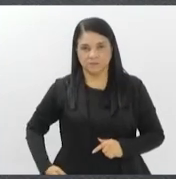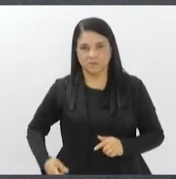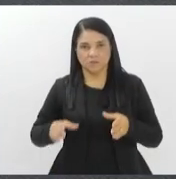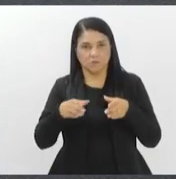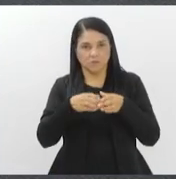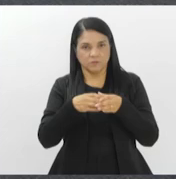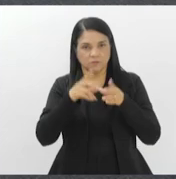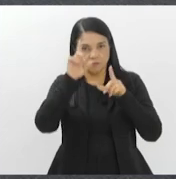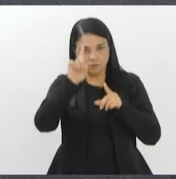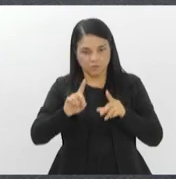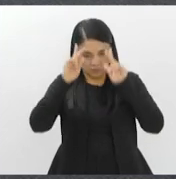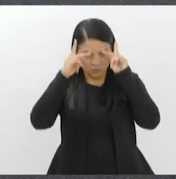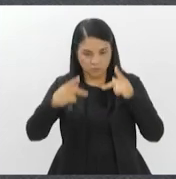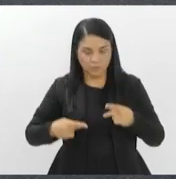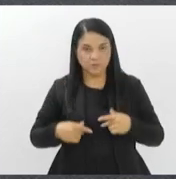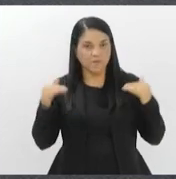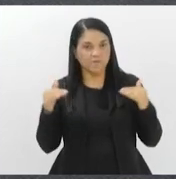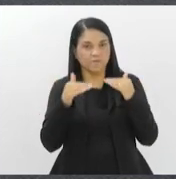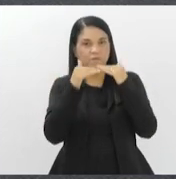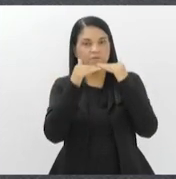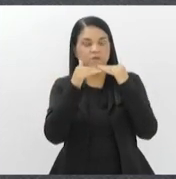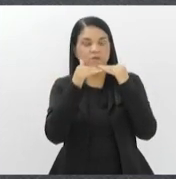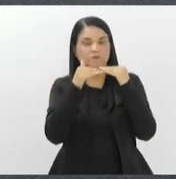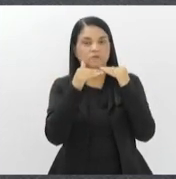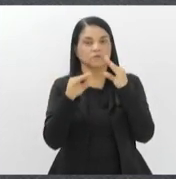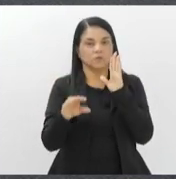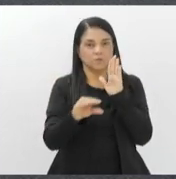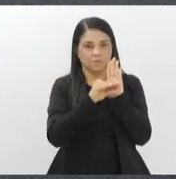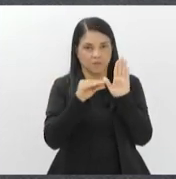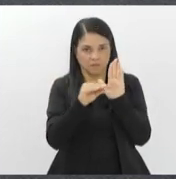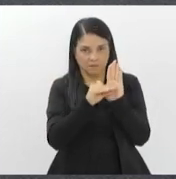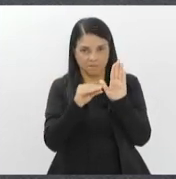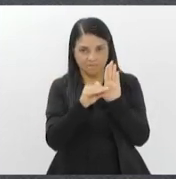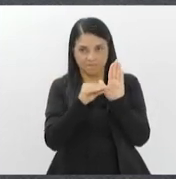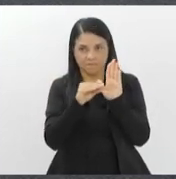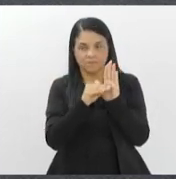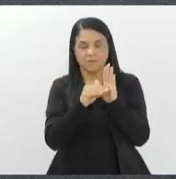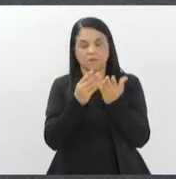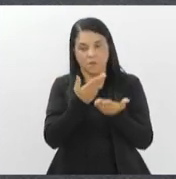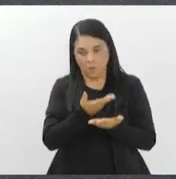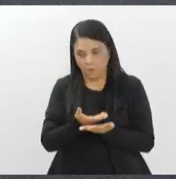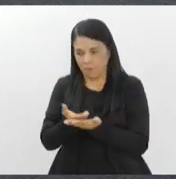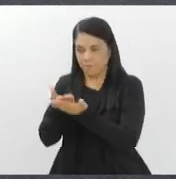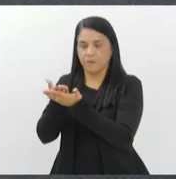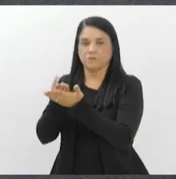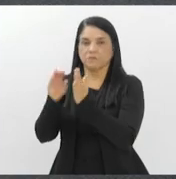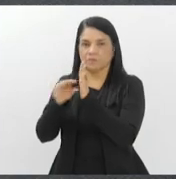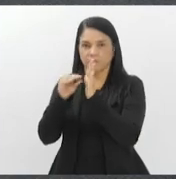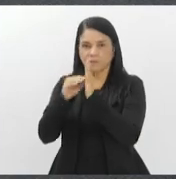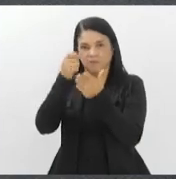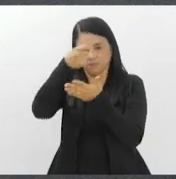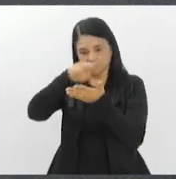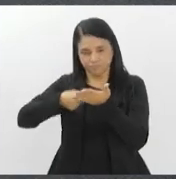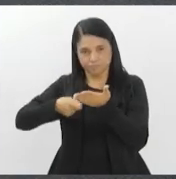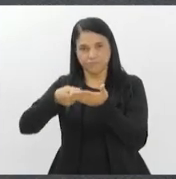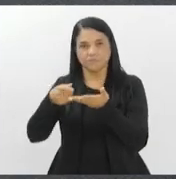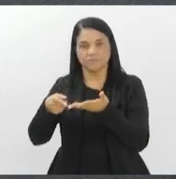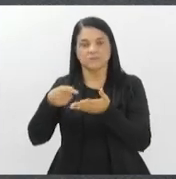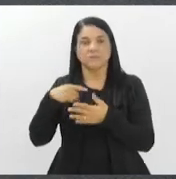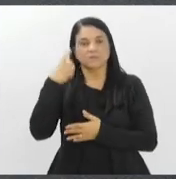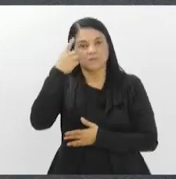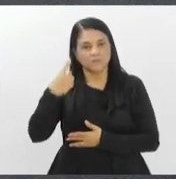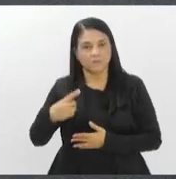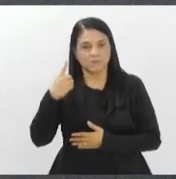Comissão de Direitos Humanos é favorável com emenda. Eu passo a Vossa Excelência o parecer escrito da deputada Dani